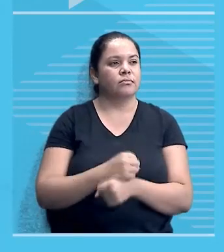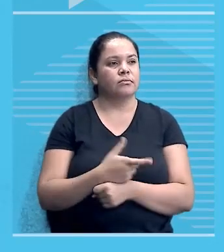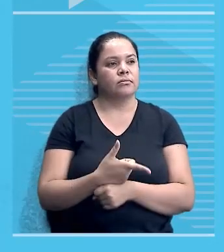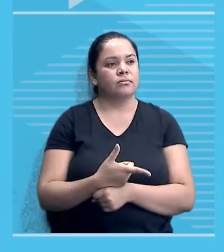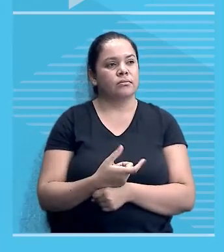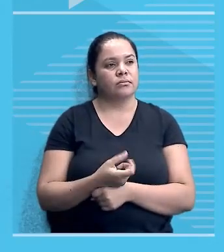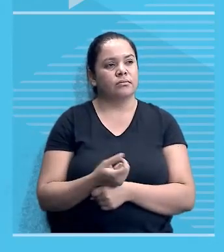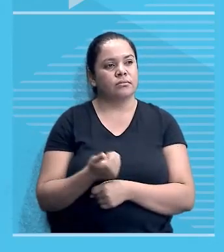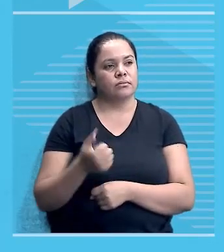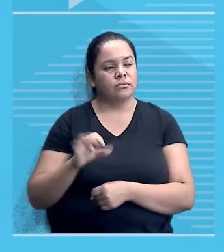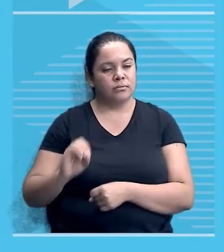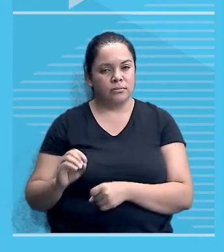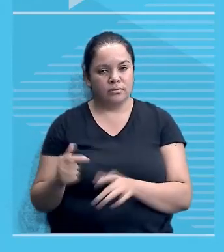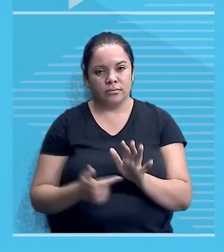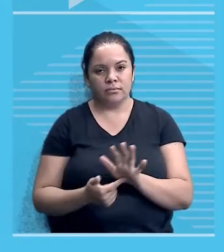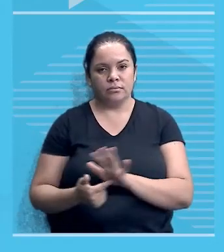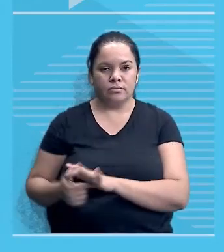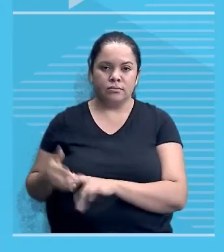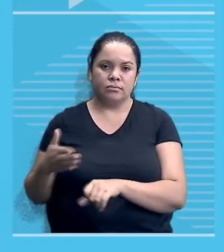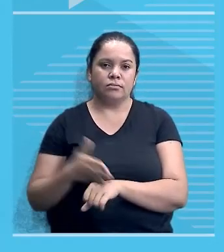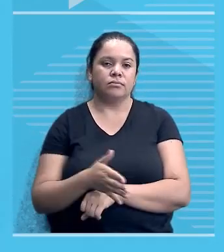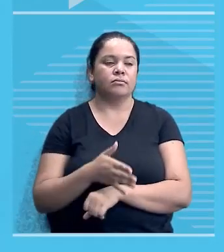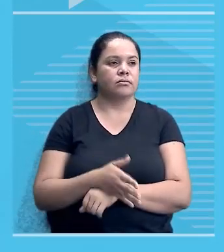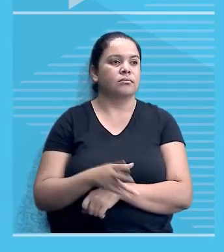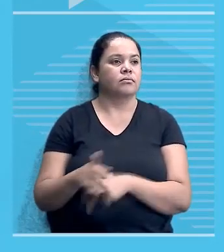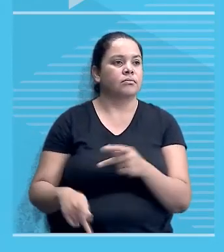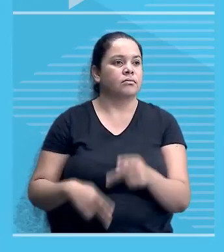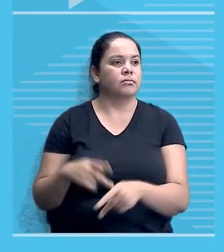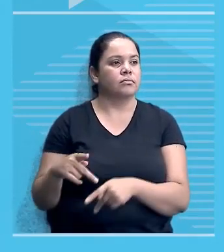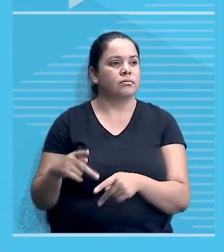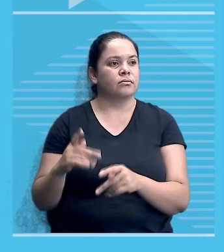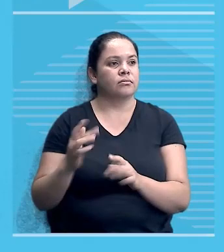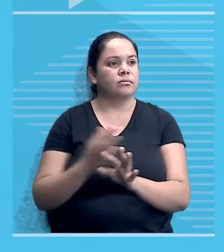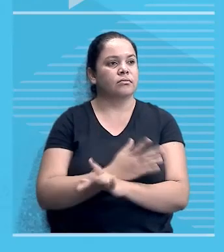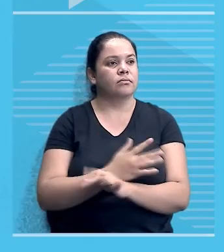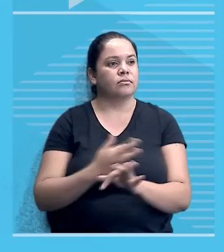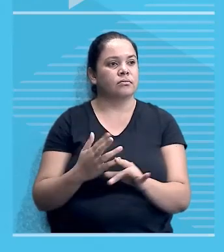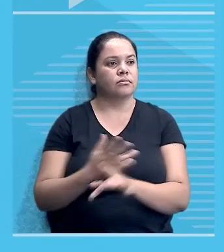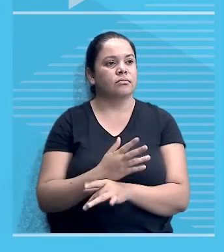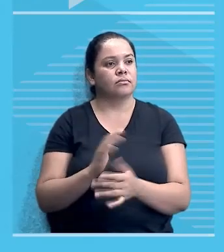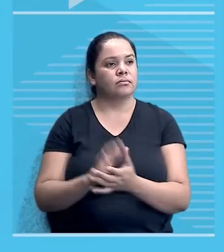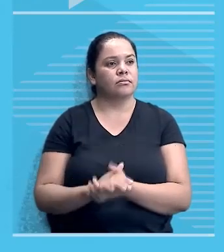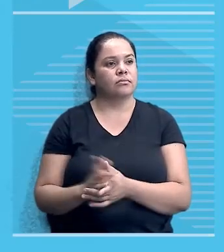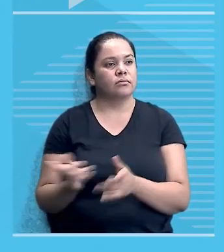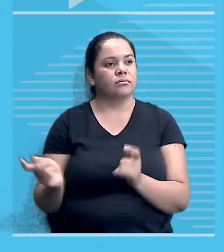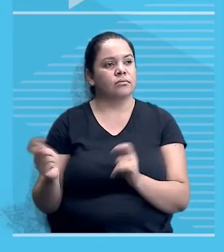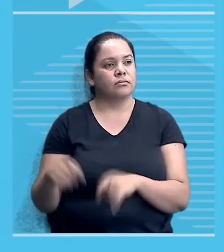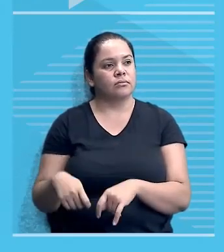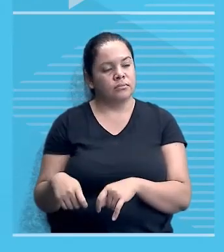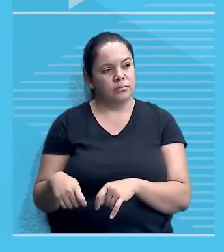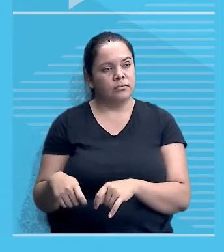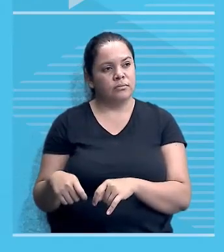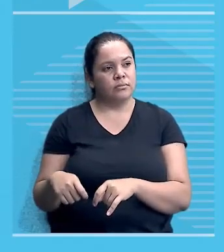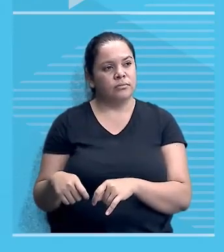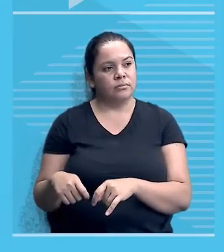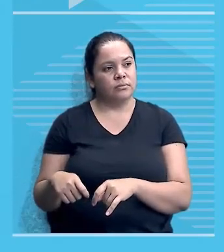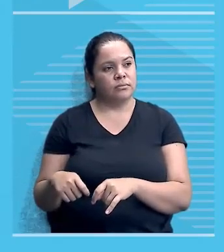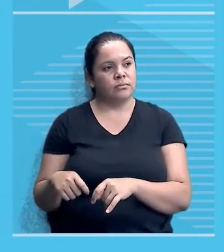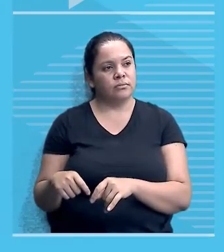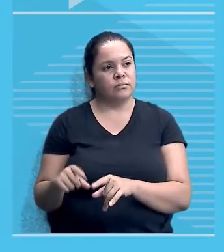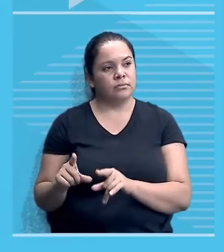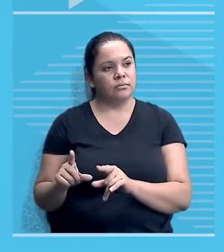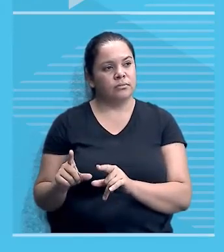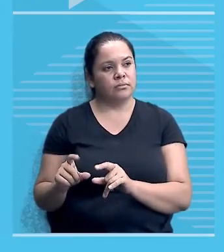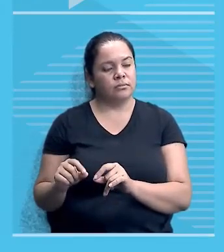a participação da população urbana no total da população brasileira atingir níveis próximos aos dos países